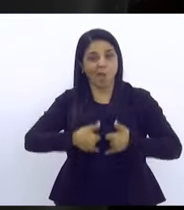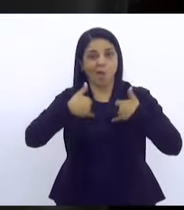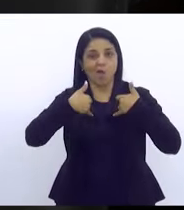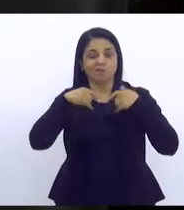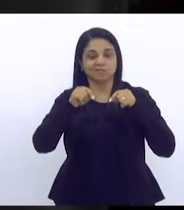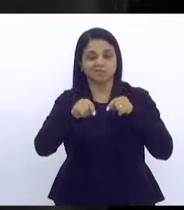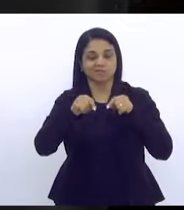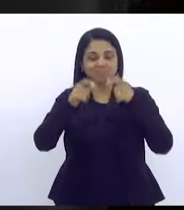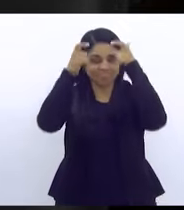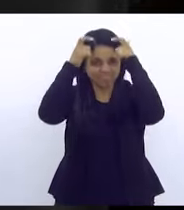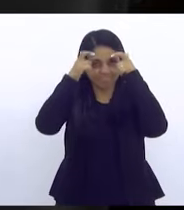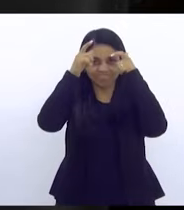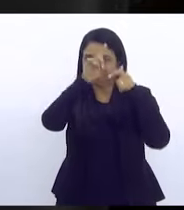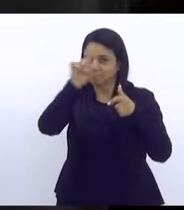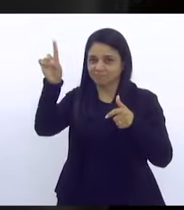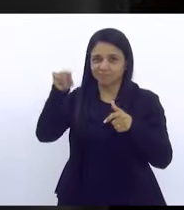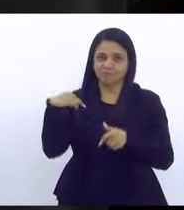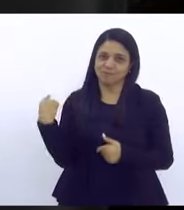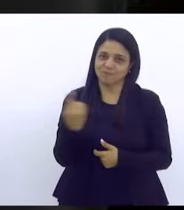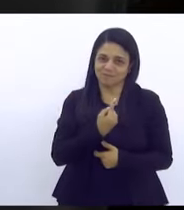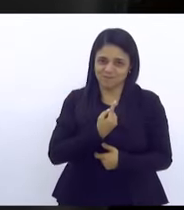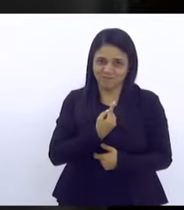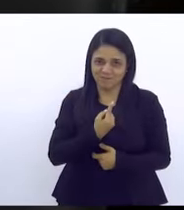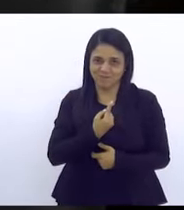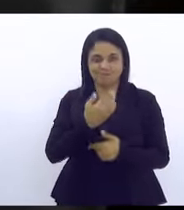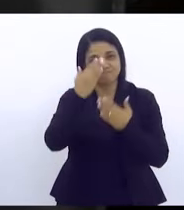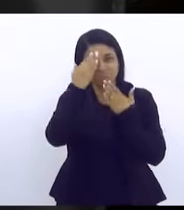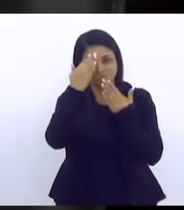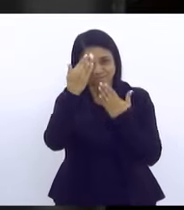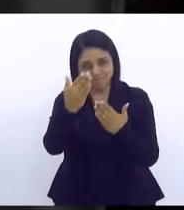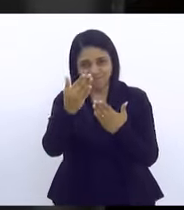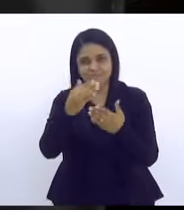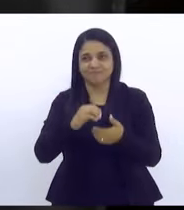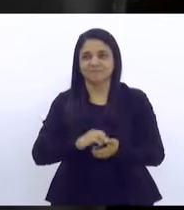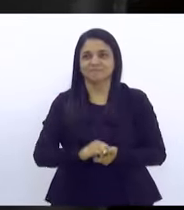de Deus entre vós. Muito obrigada.